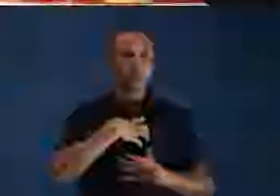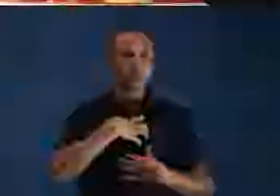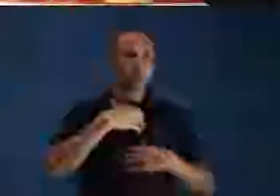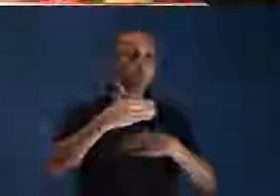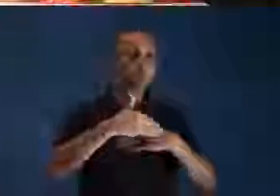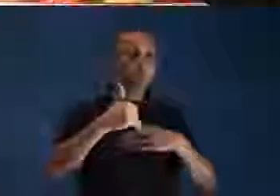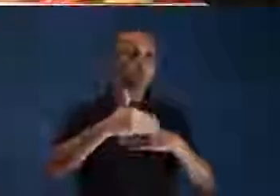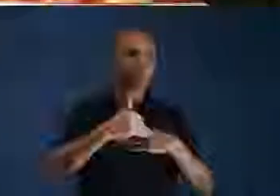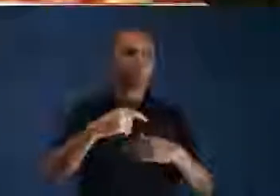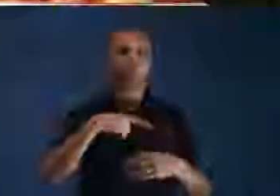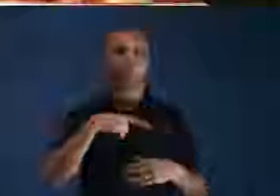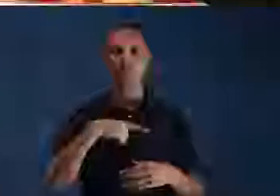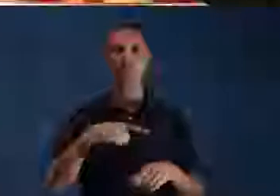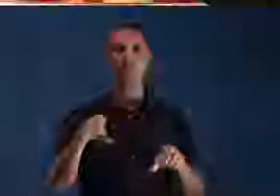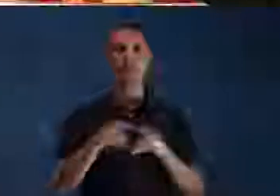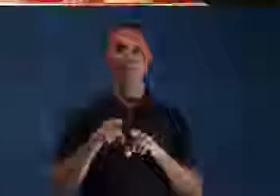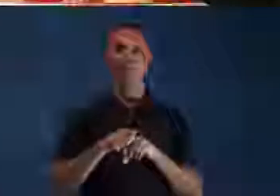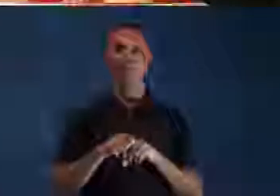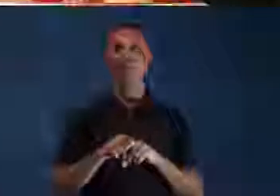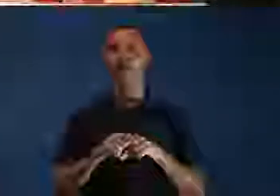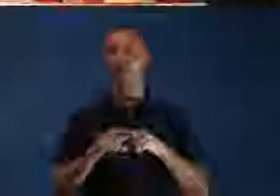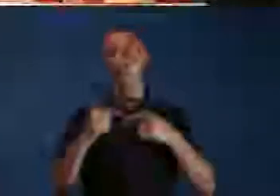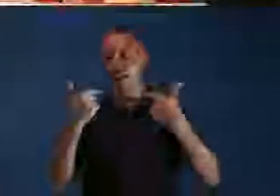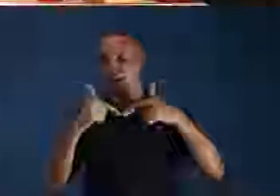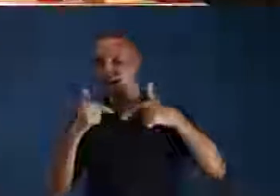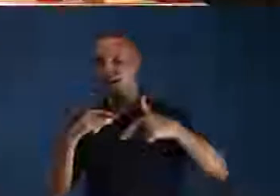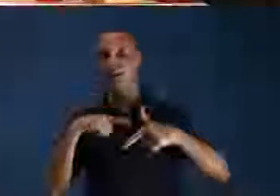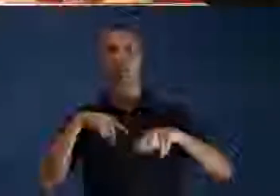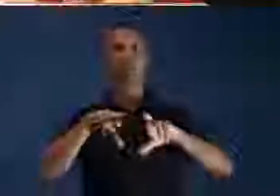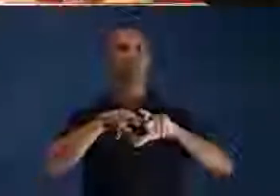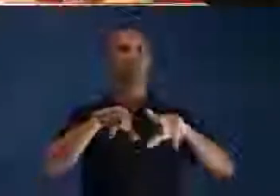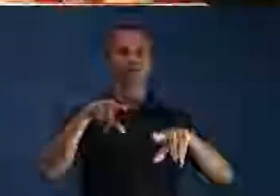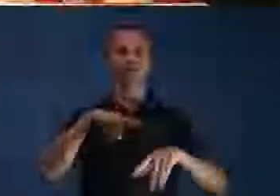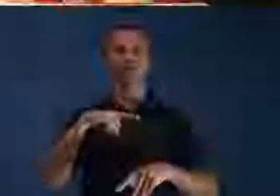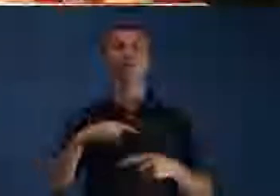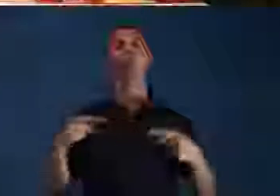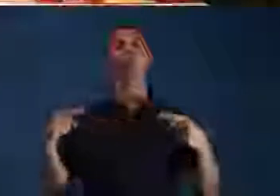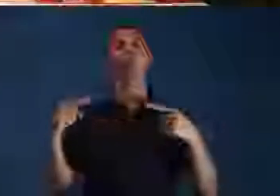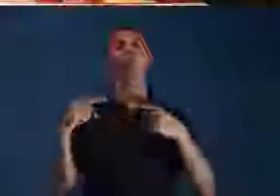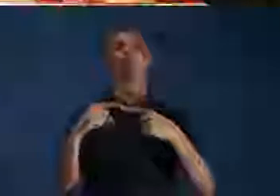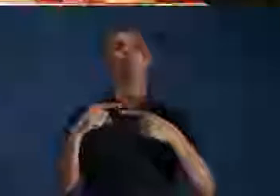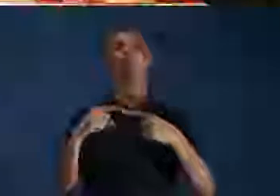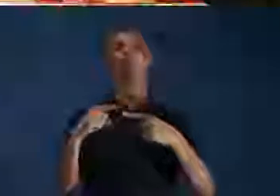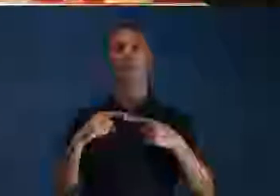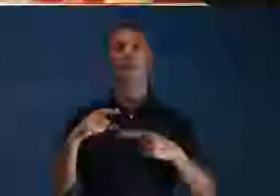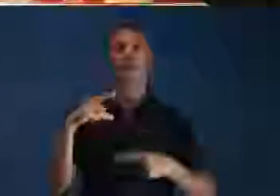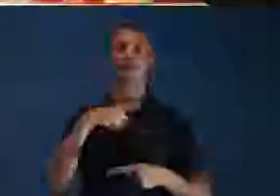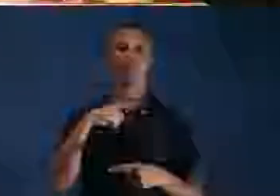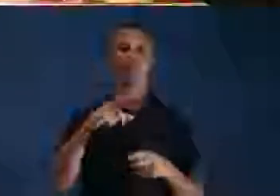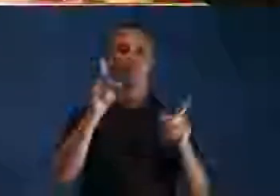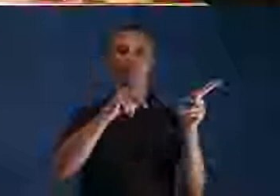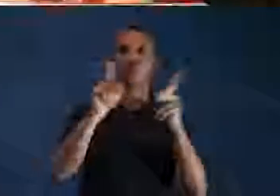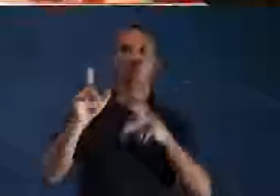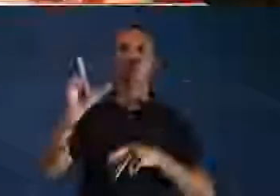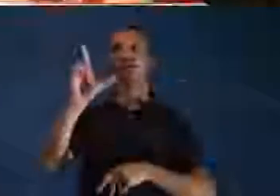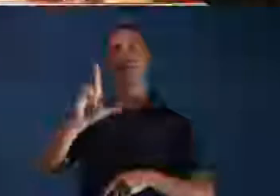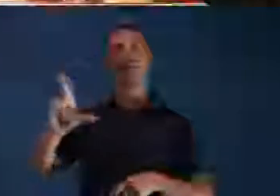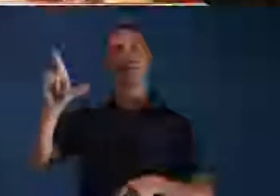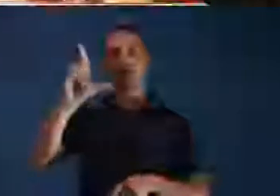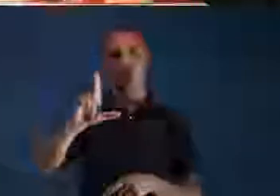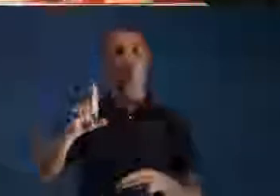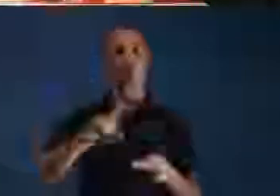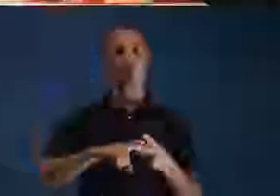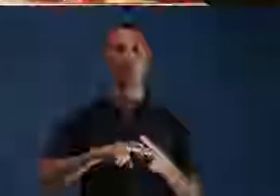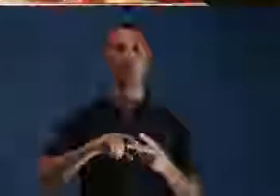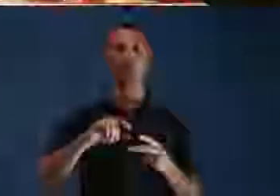Sensibilidade, muita ironia. Então, é a partir desse lugar, então, de professora de literatura,